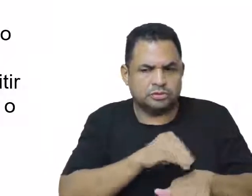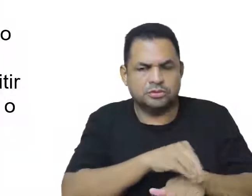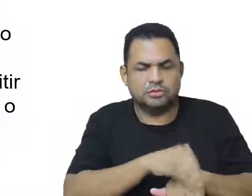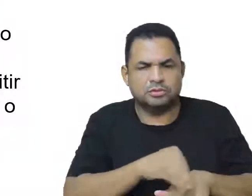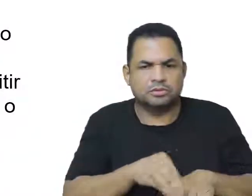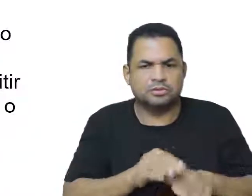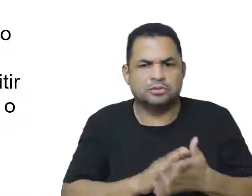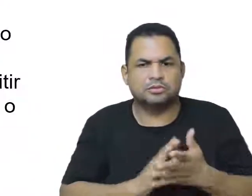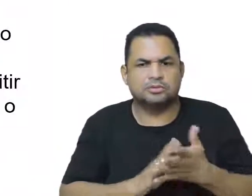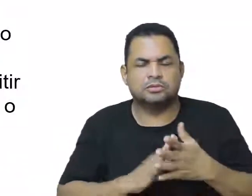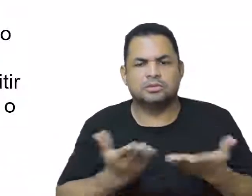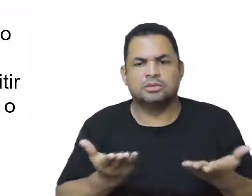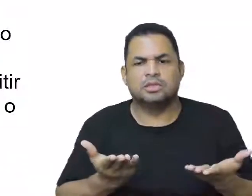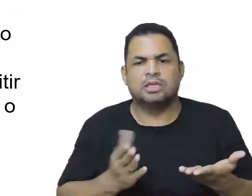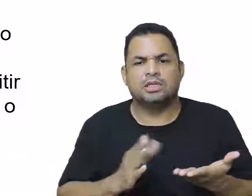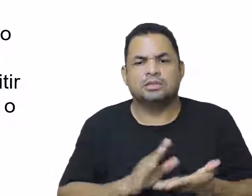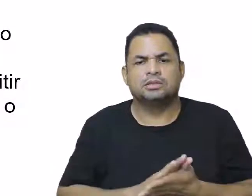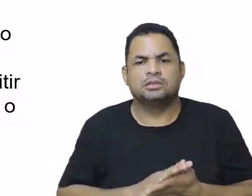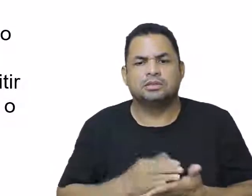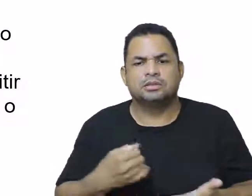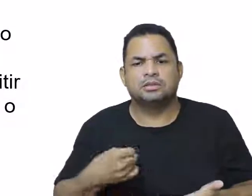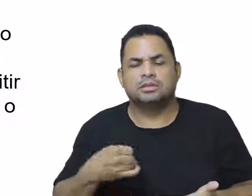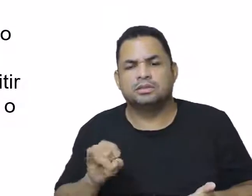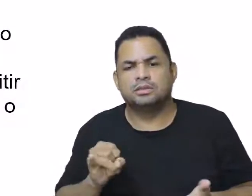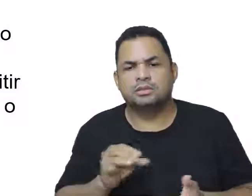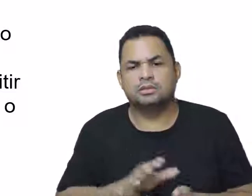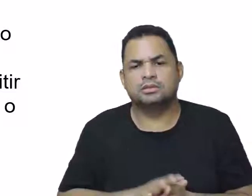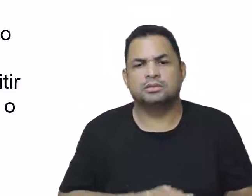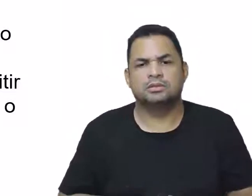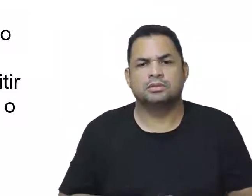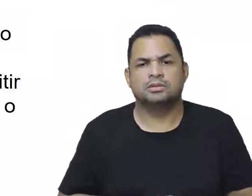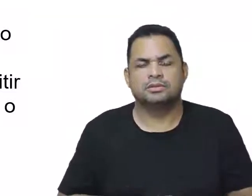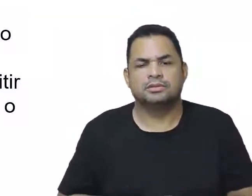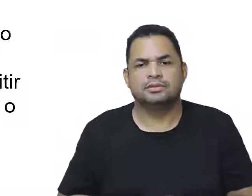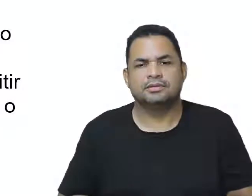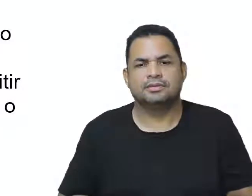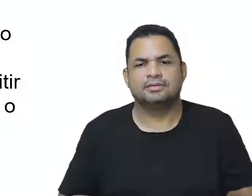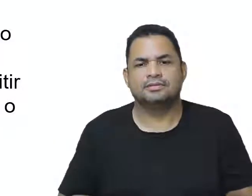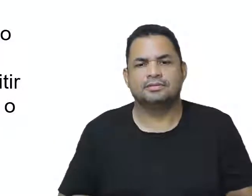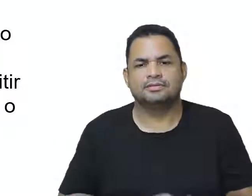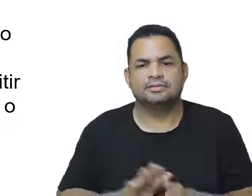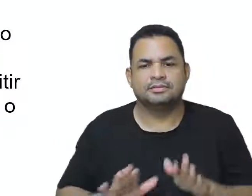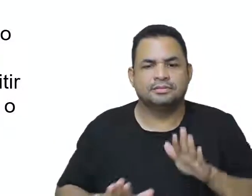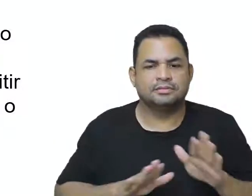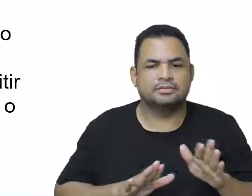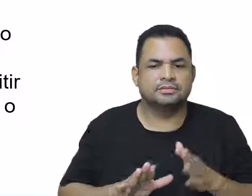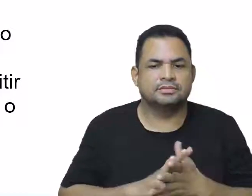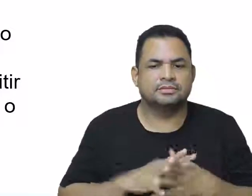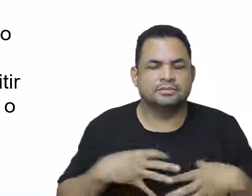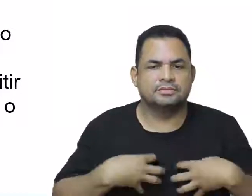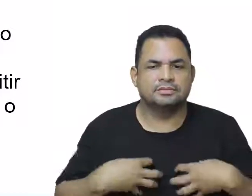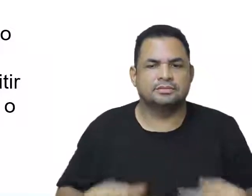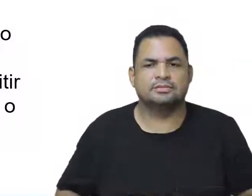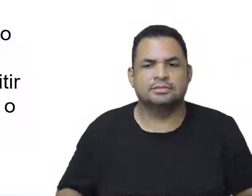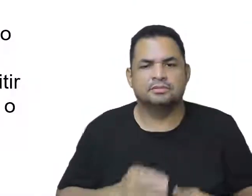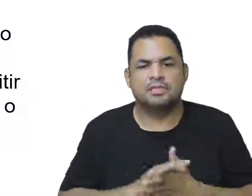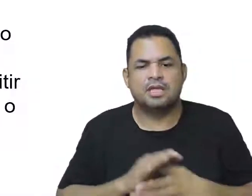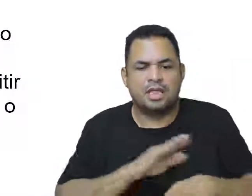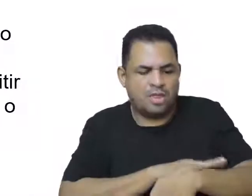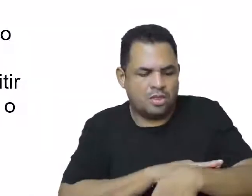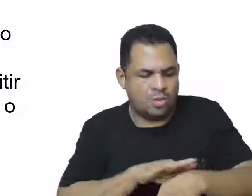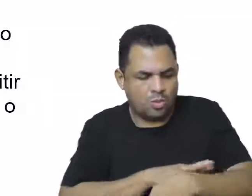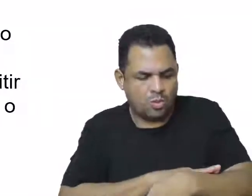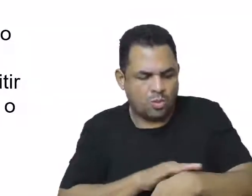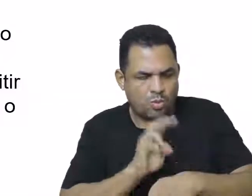tecido normal de revestimento, ele não teria essa função. Por isso, dependendo do órgão, esses tecidos de revestimento,